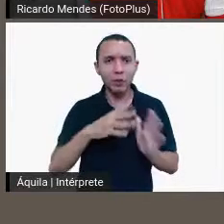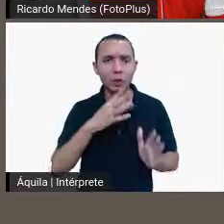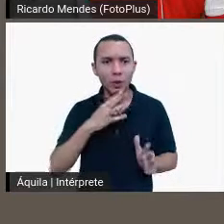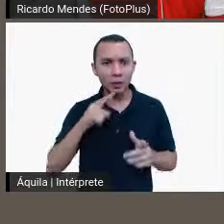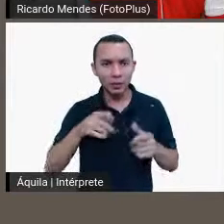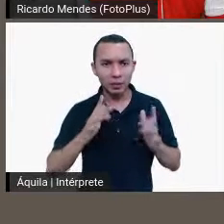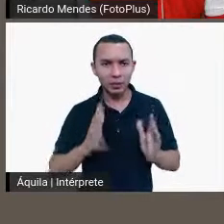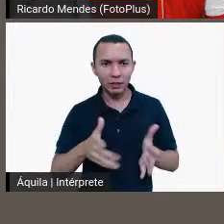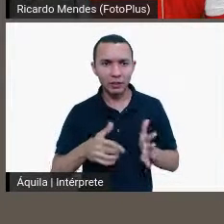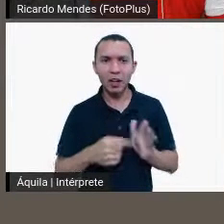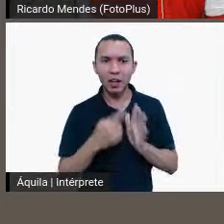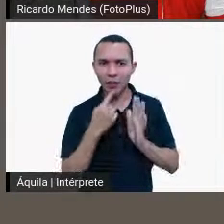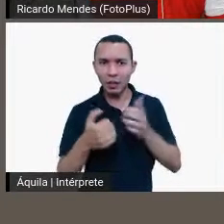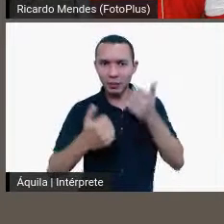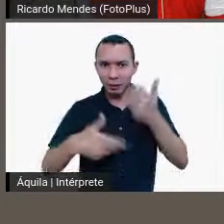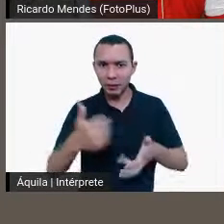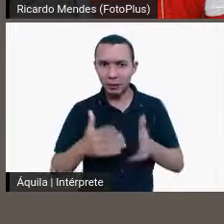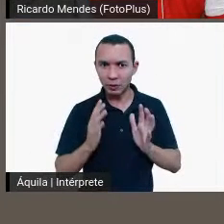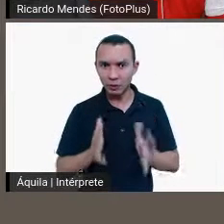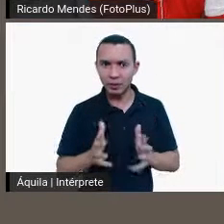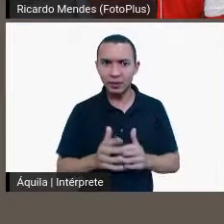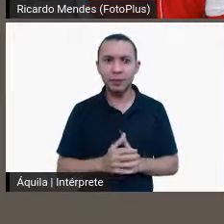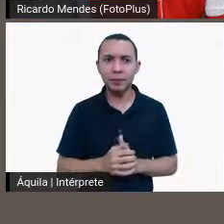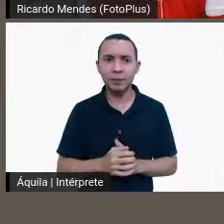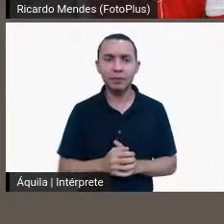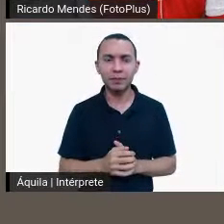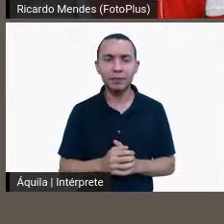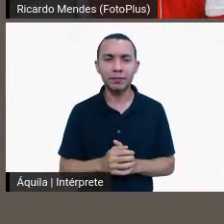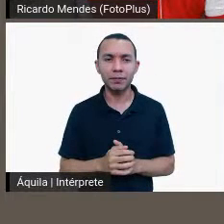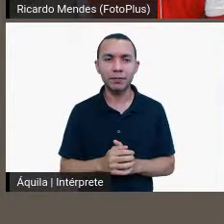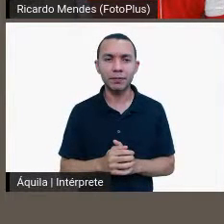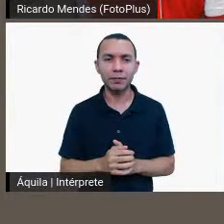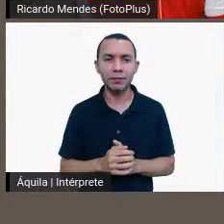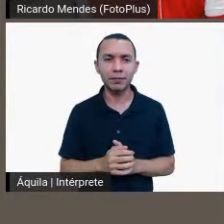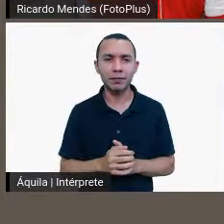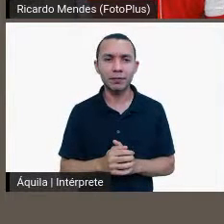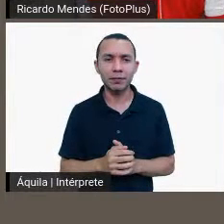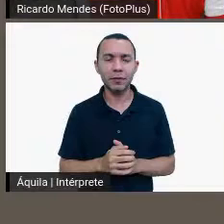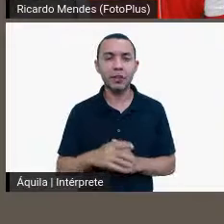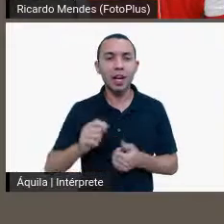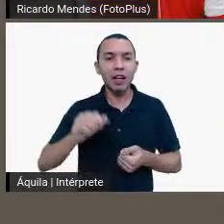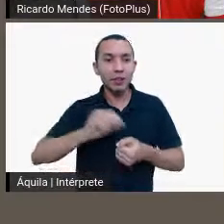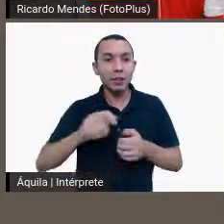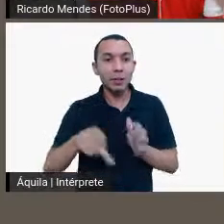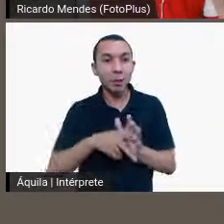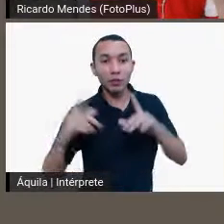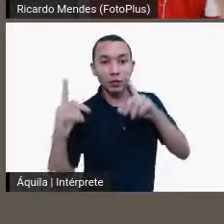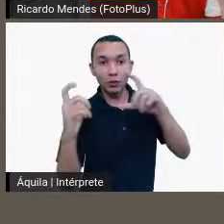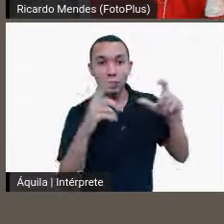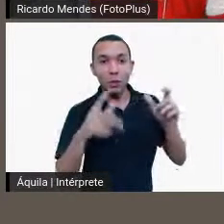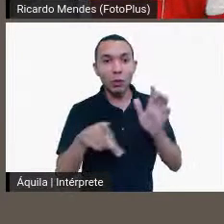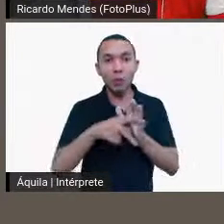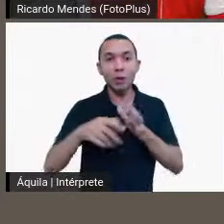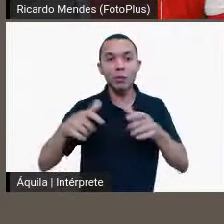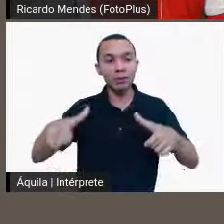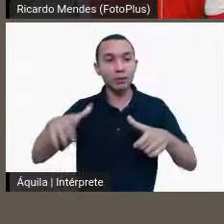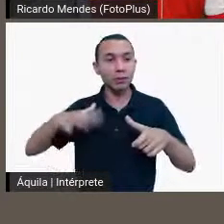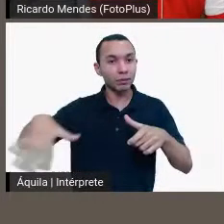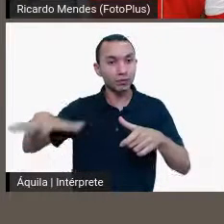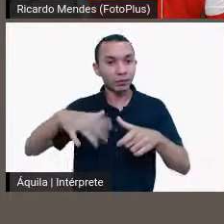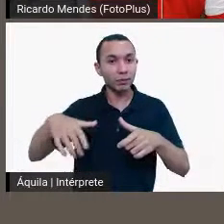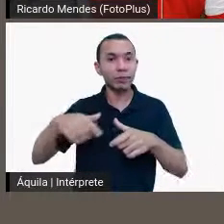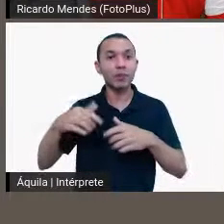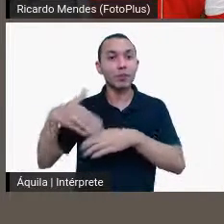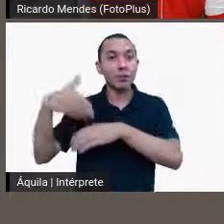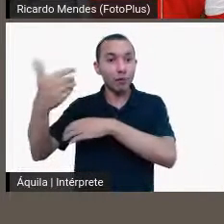modo consistente de uma produção o início de modo consistente de uma produção historiográfica voltada para o campo. A